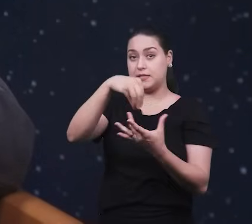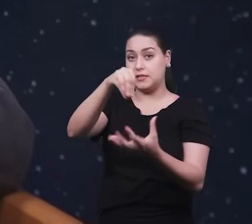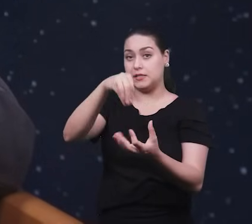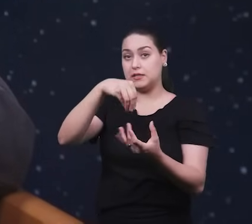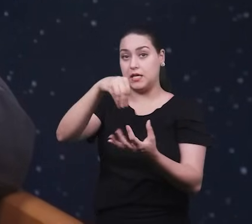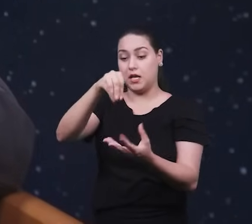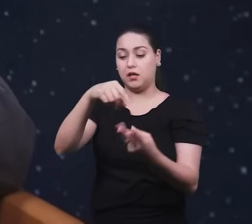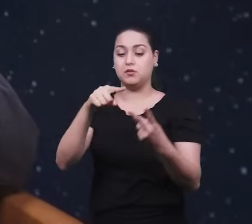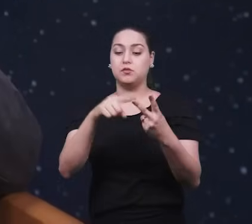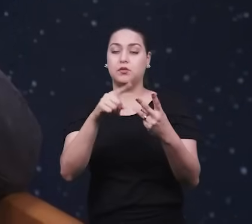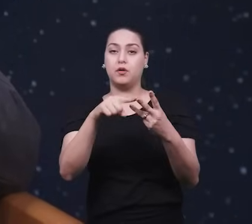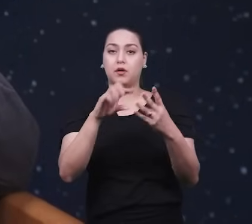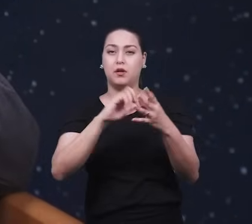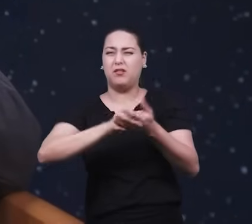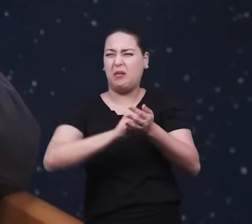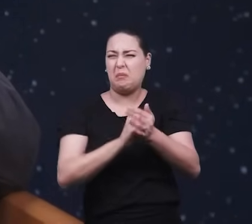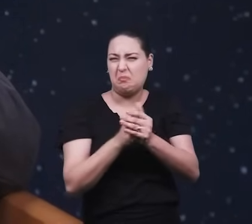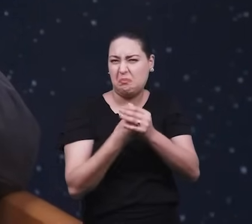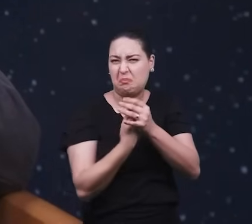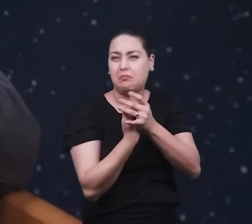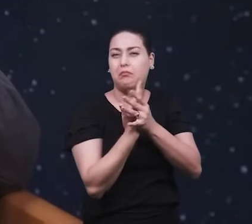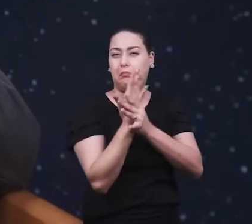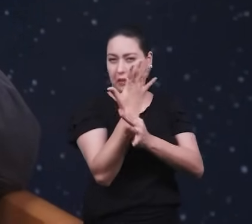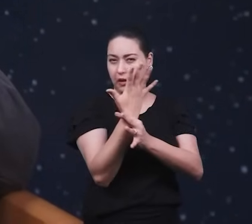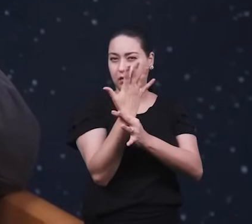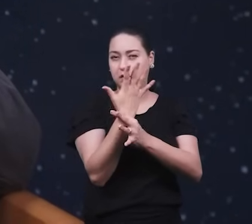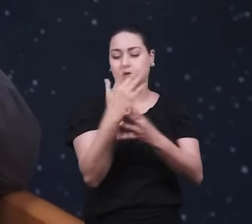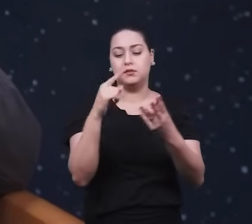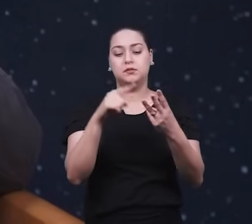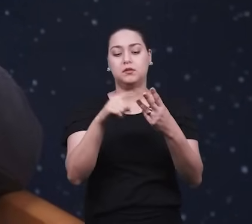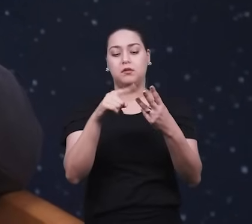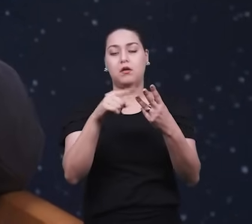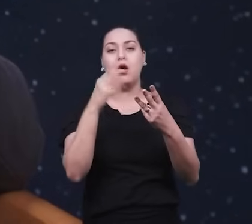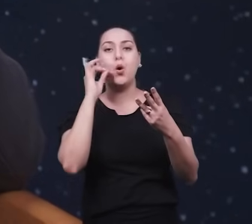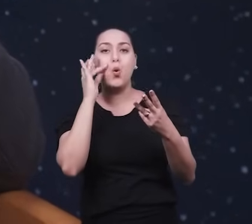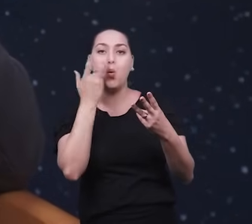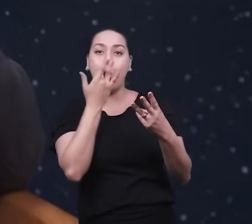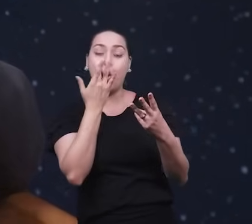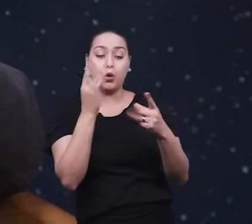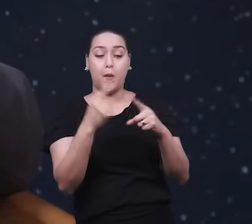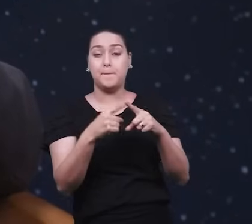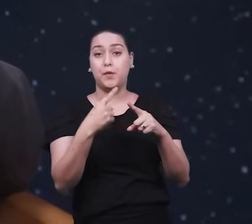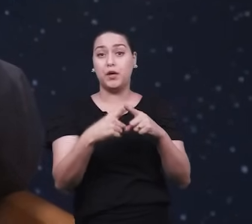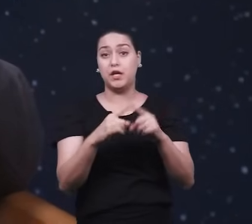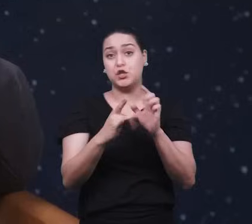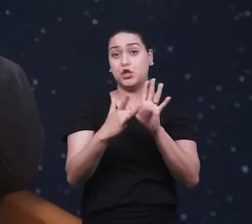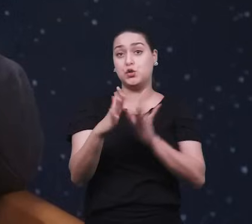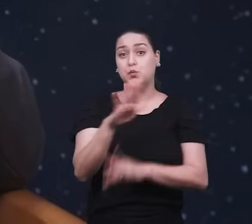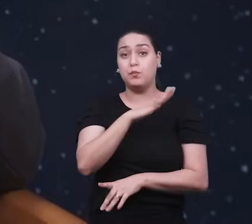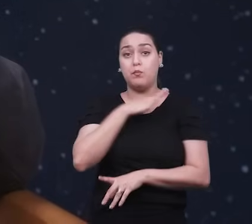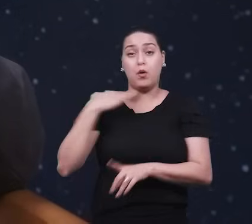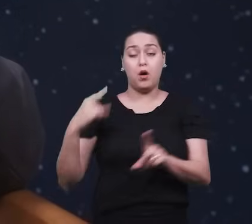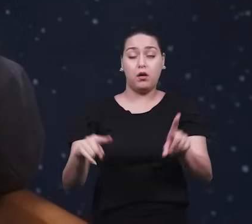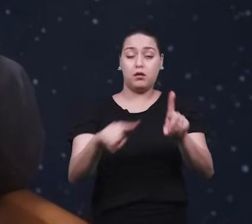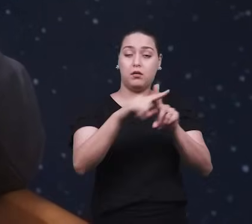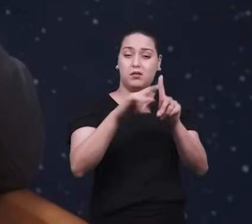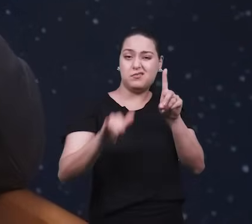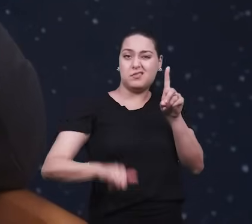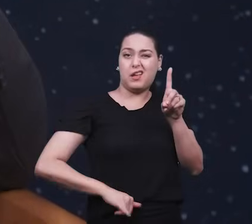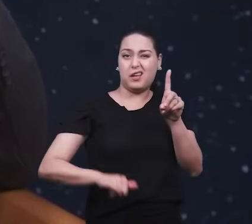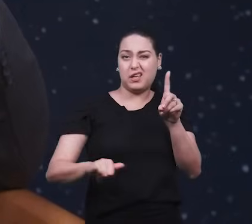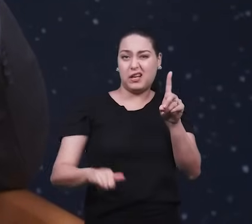vão estar presentes do início ao fim, né? Porque Jesus, ele morre por nós e o sacrifício